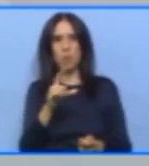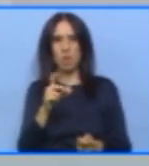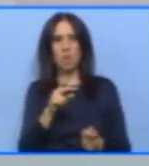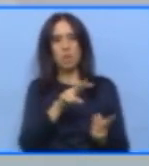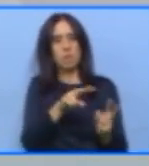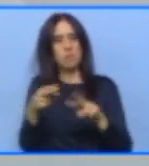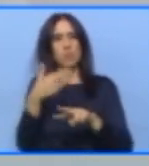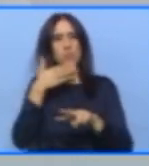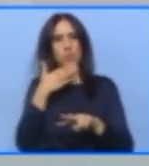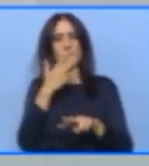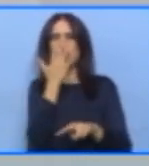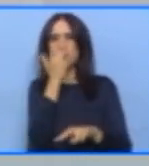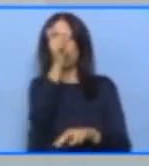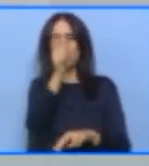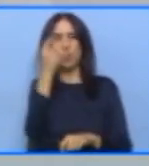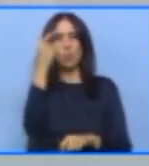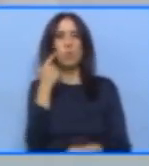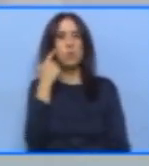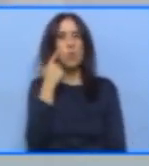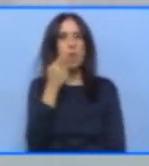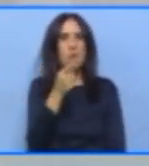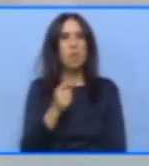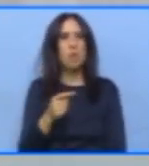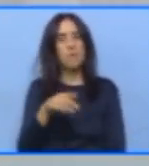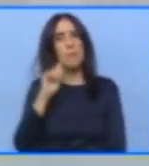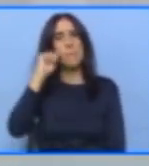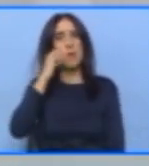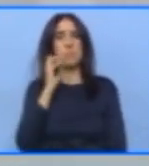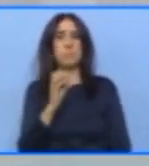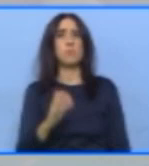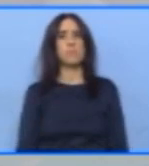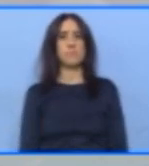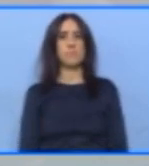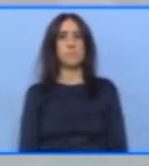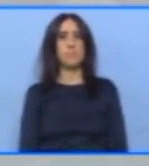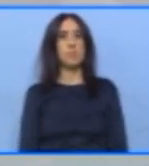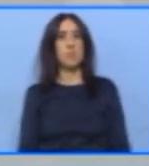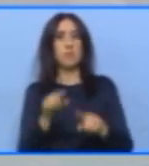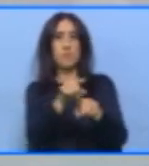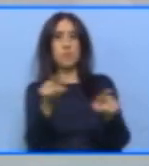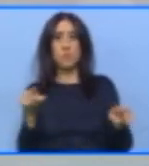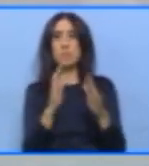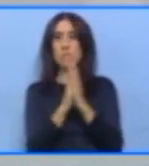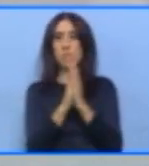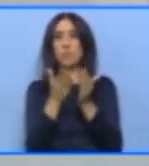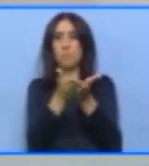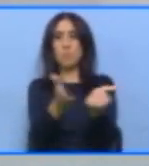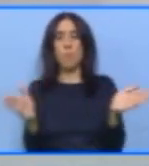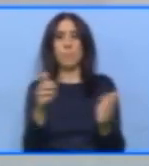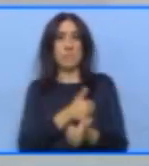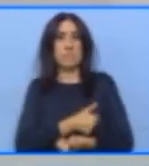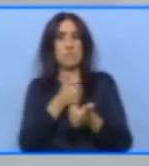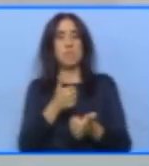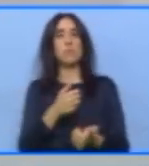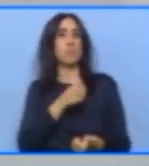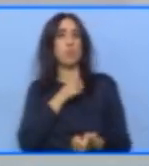fase de transição. E eu lhe disse, olha, Panguene, vai-vos sair o tiro pela culatra. Vocês mantêm as igrejas abertas nas cidades para inglês